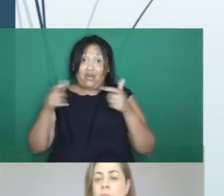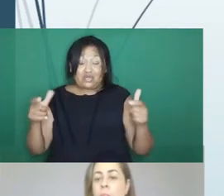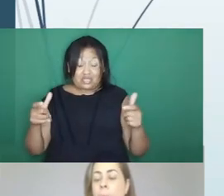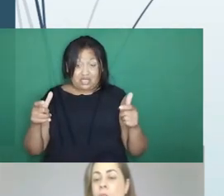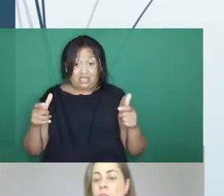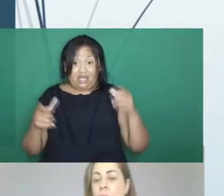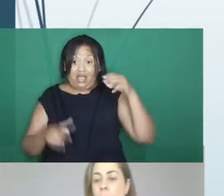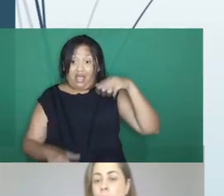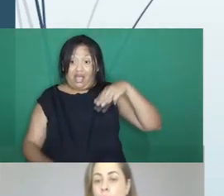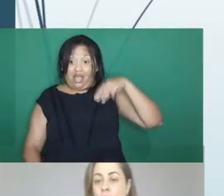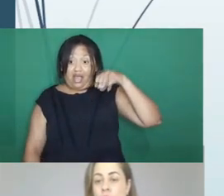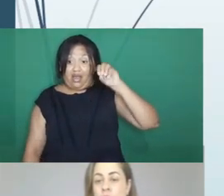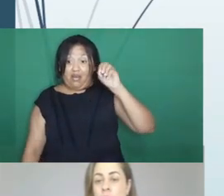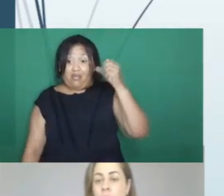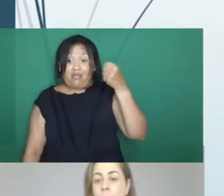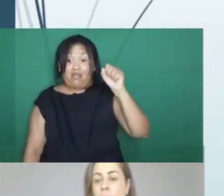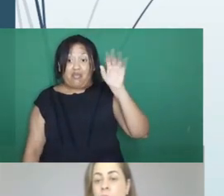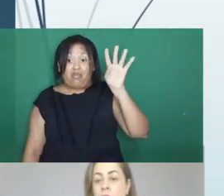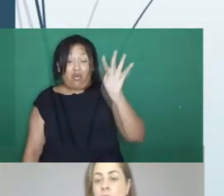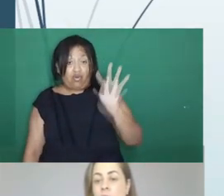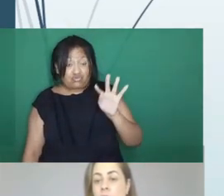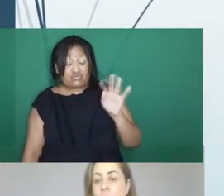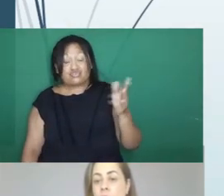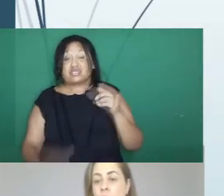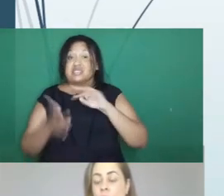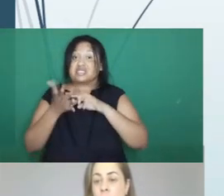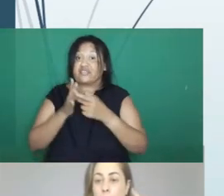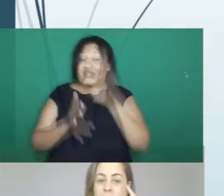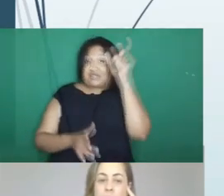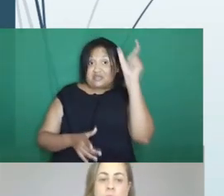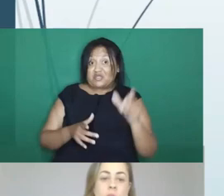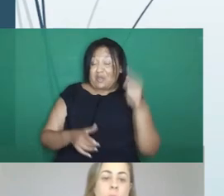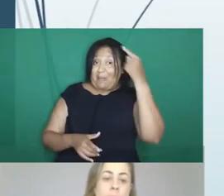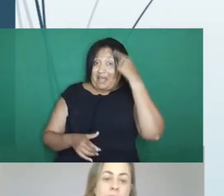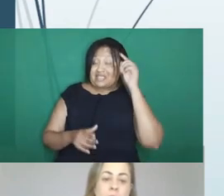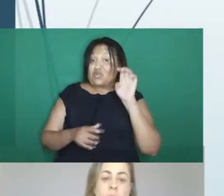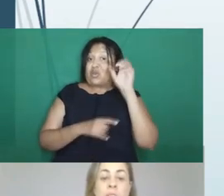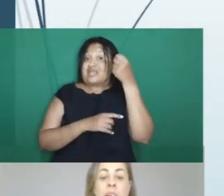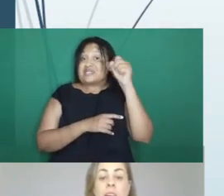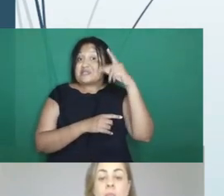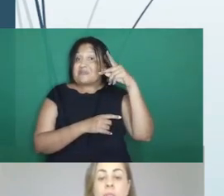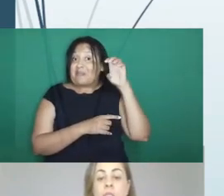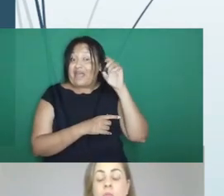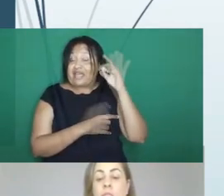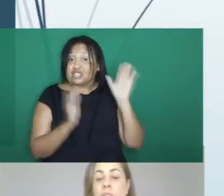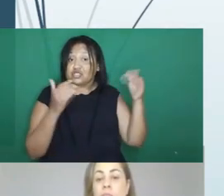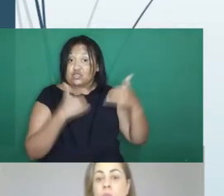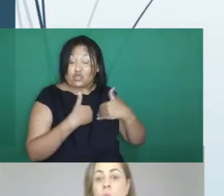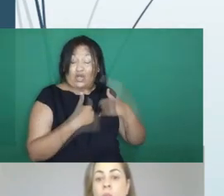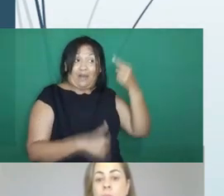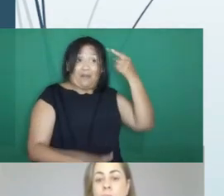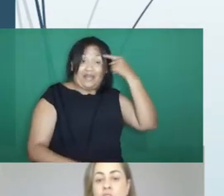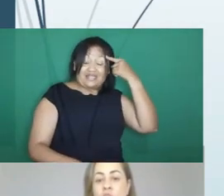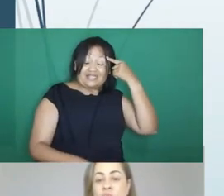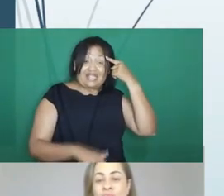a maioria moast a maioria das pessoas pensam no espectro Elas Pensam no gráfico